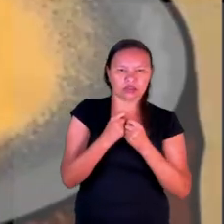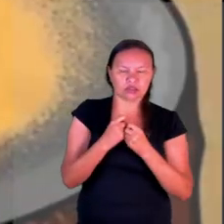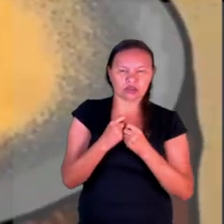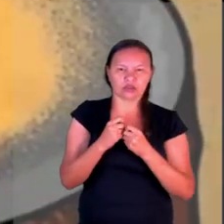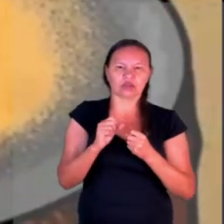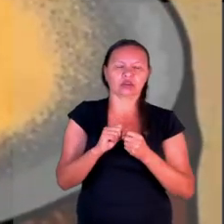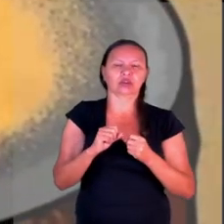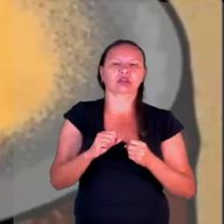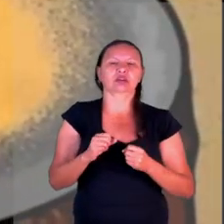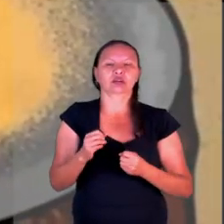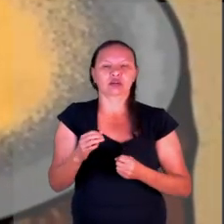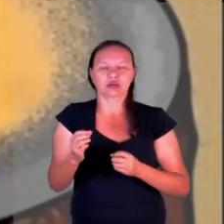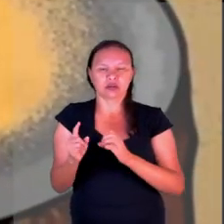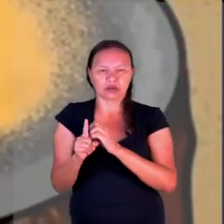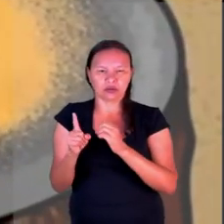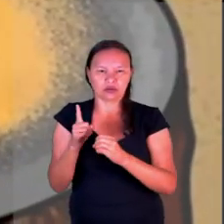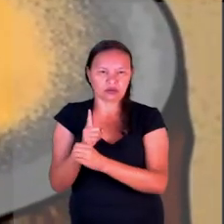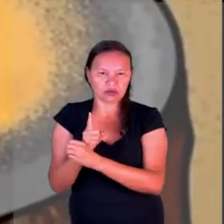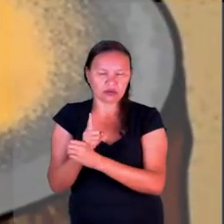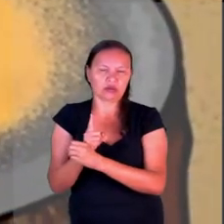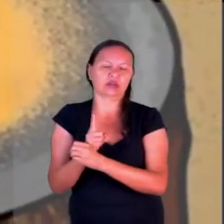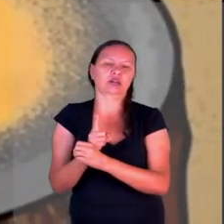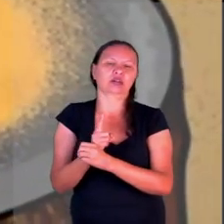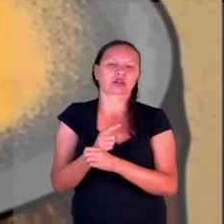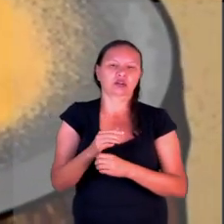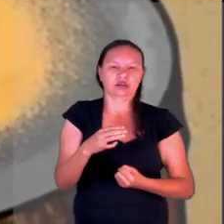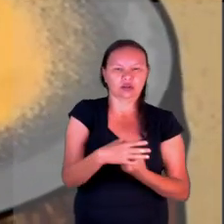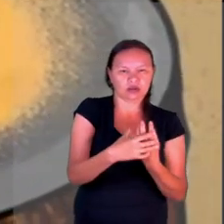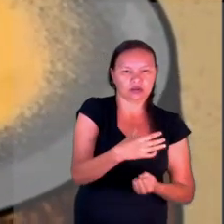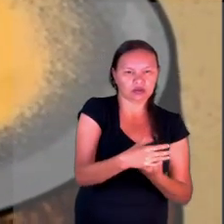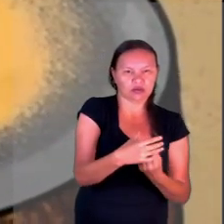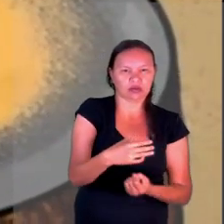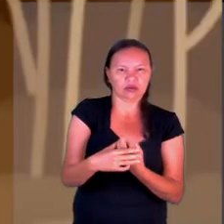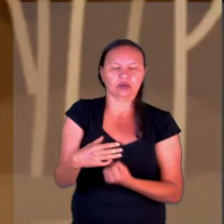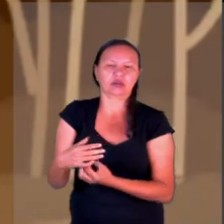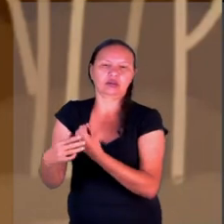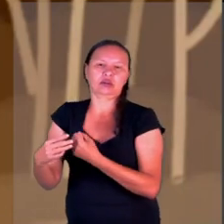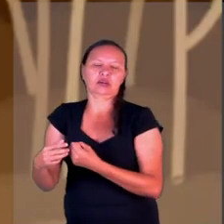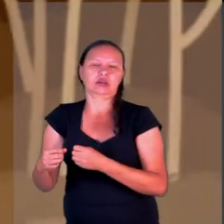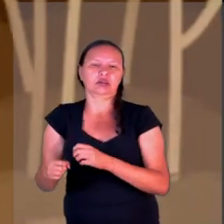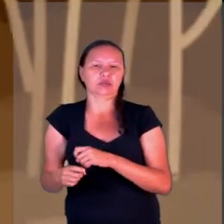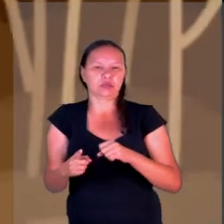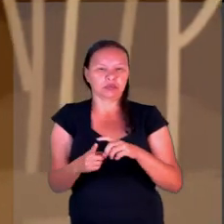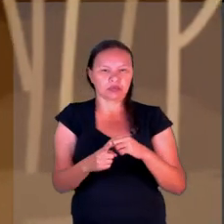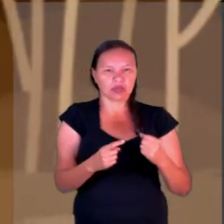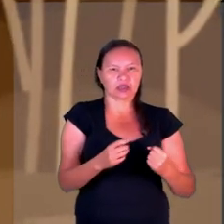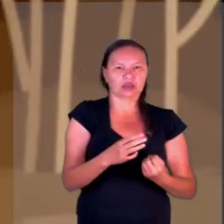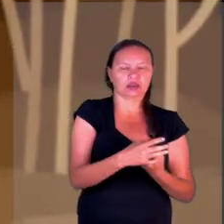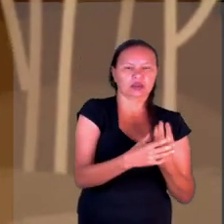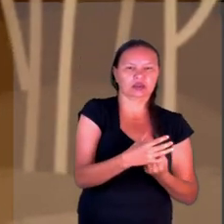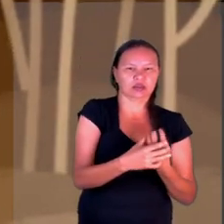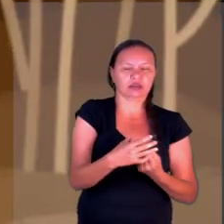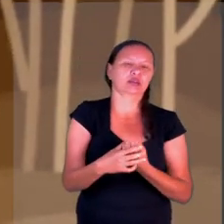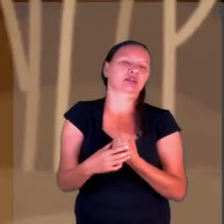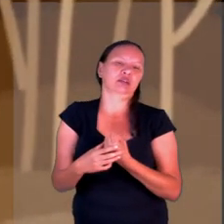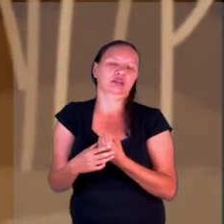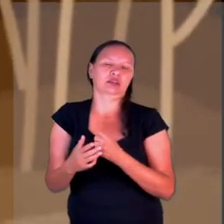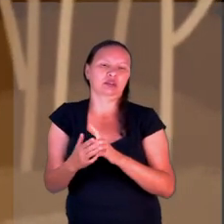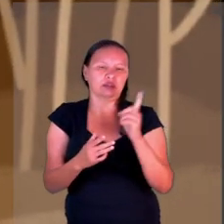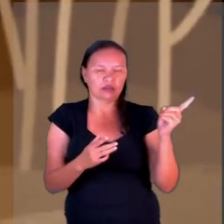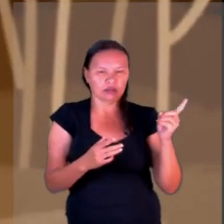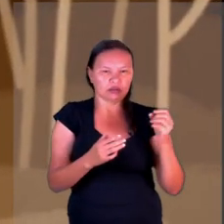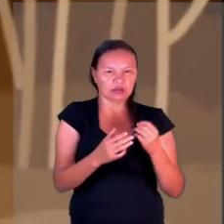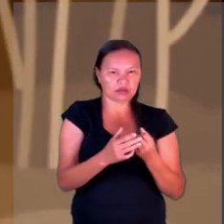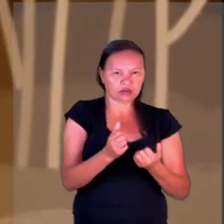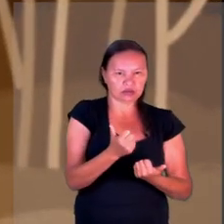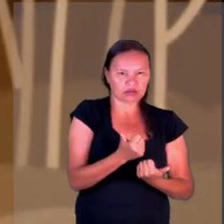a comunidade tradicional passa a produzir mais porque tem renda garantida destino para sua produção e ajuda